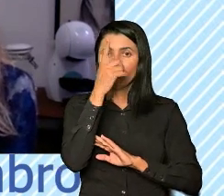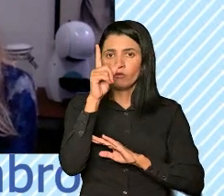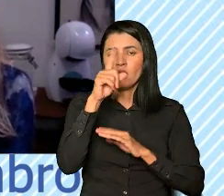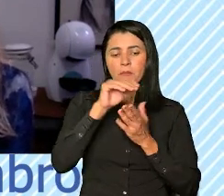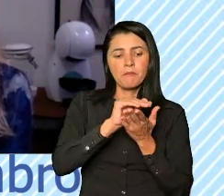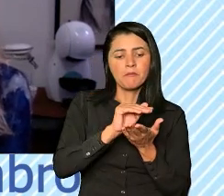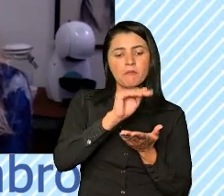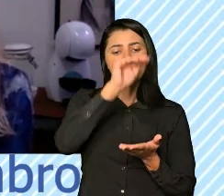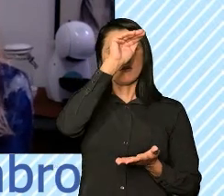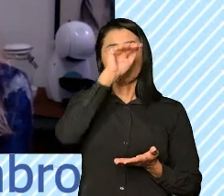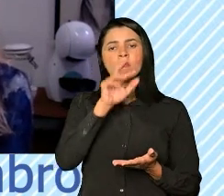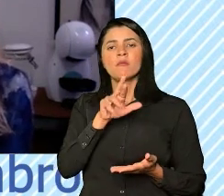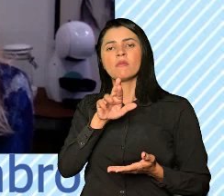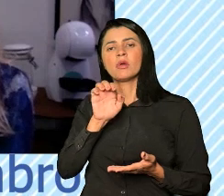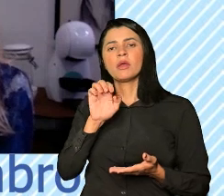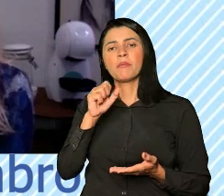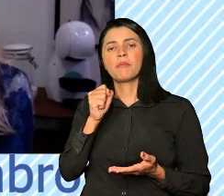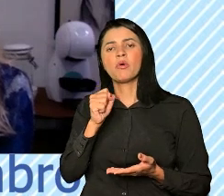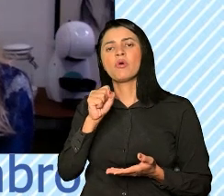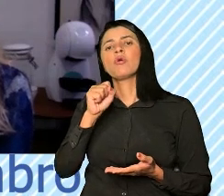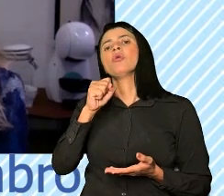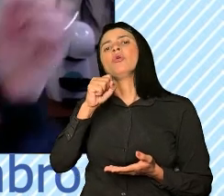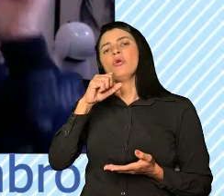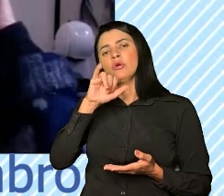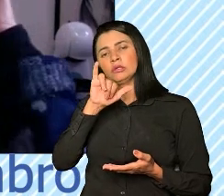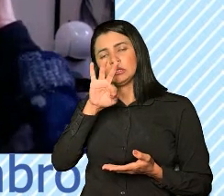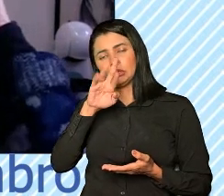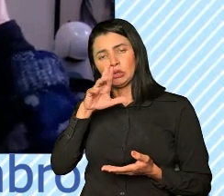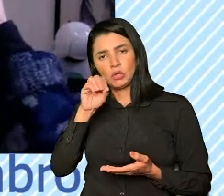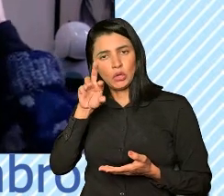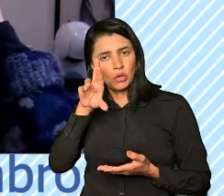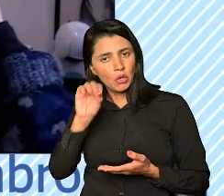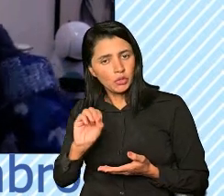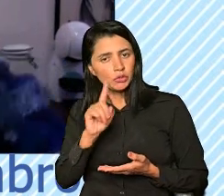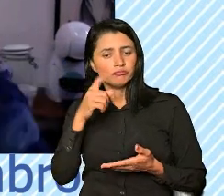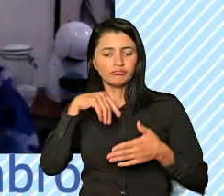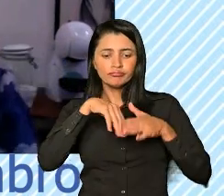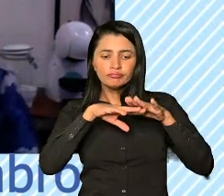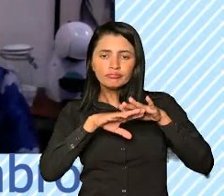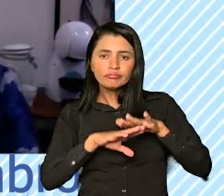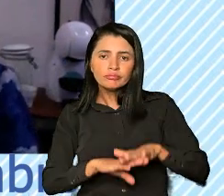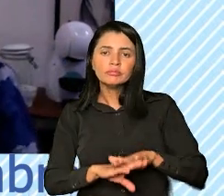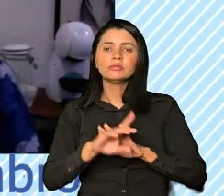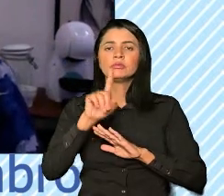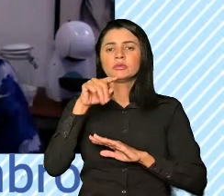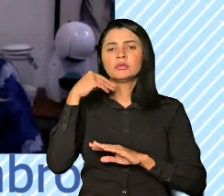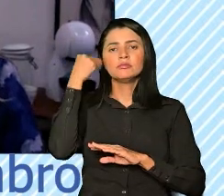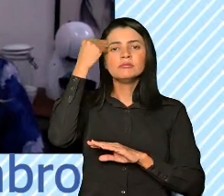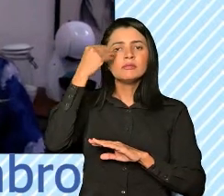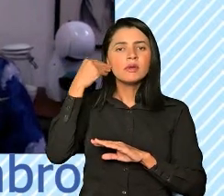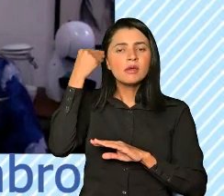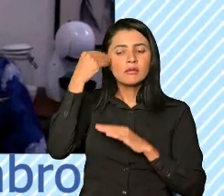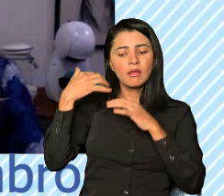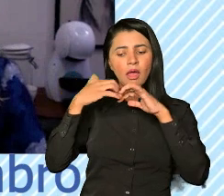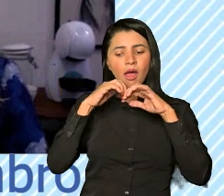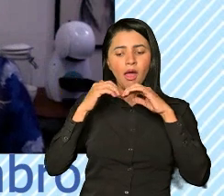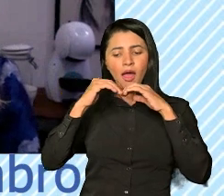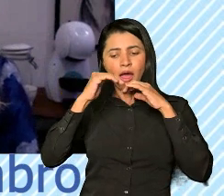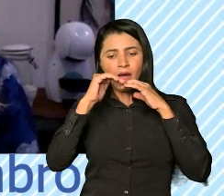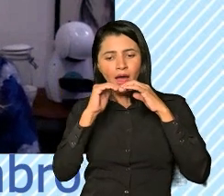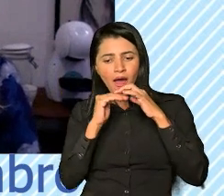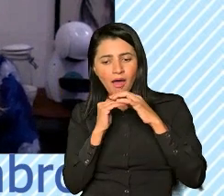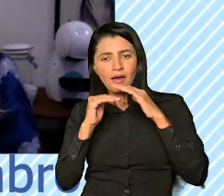repositório dessas informações, dessas experiências, que são experiências que, em última instância, são